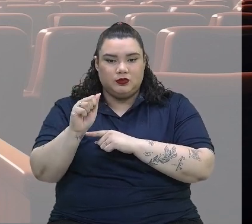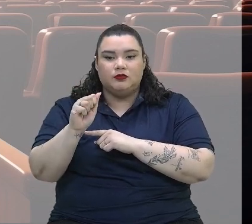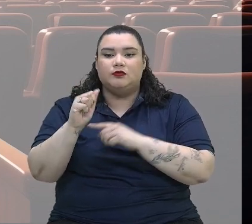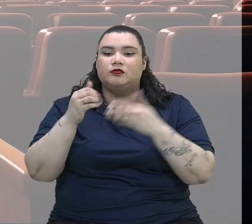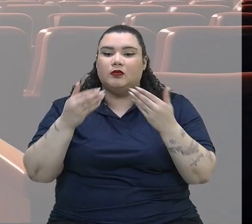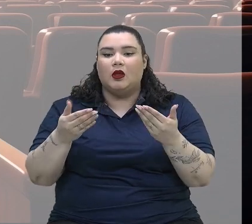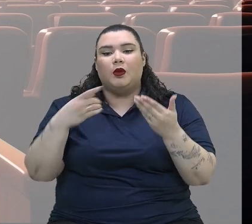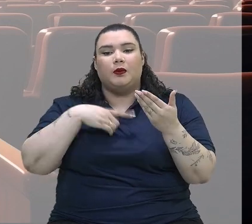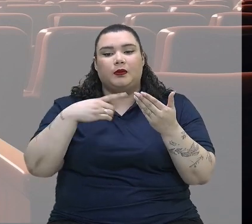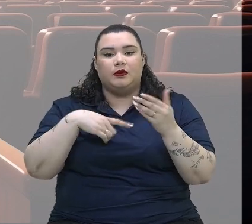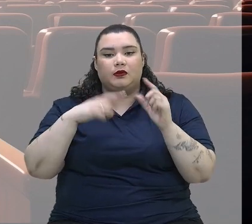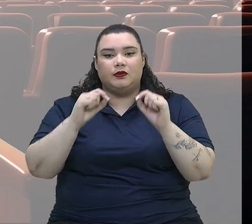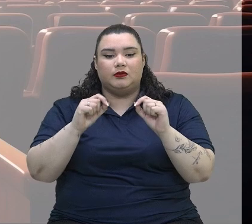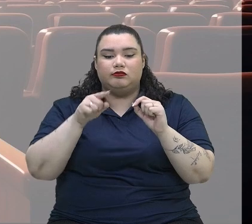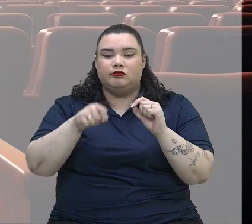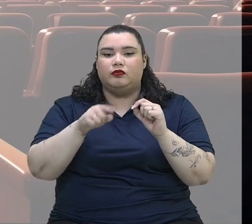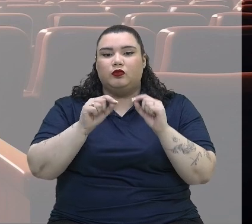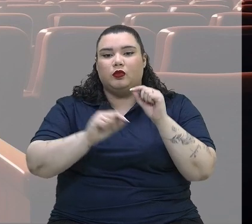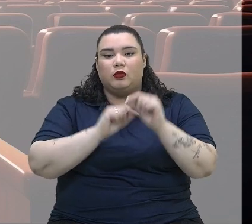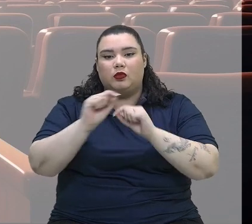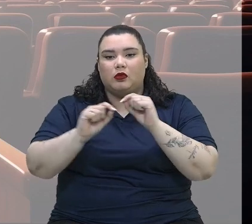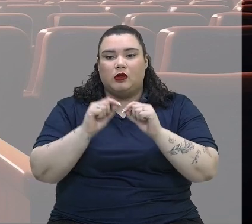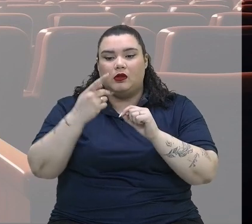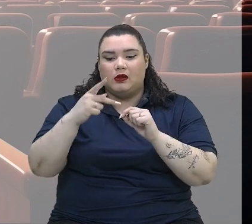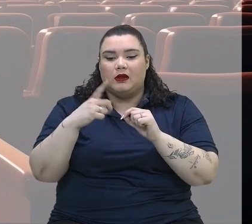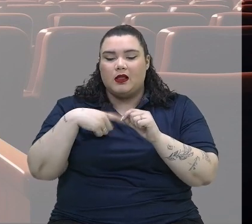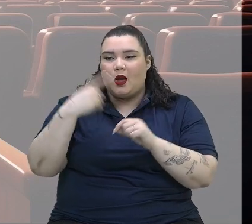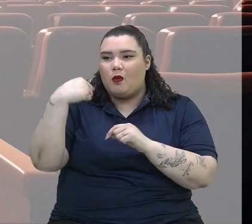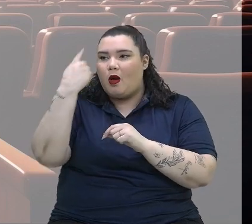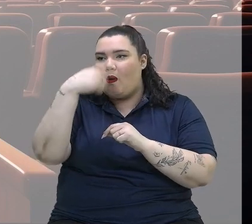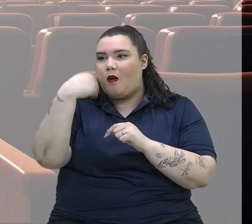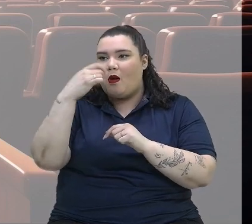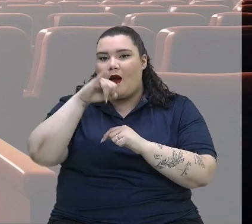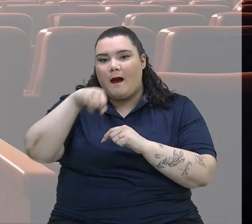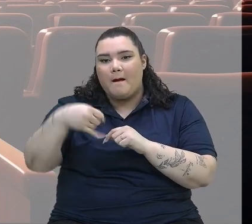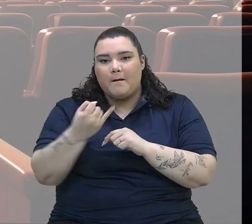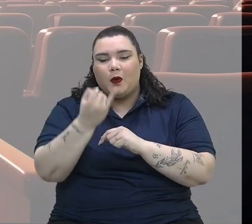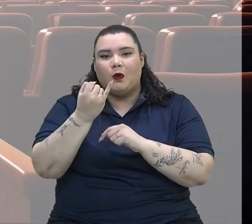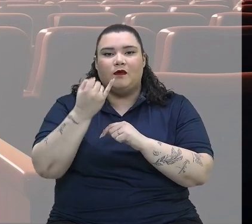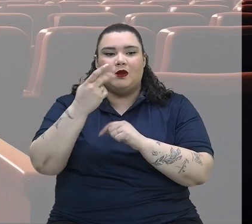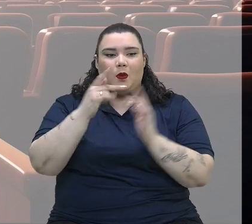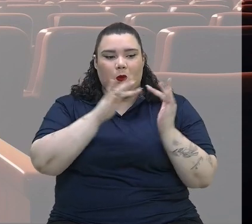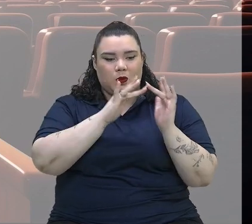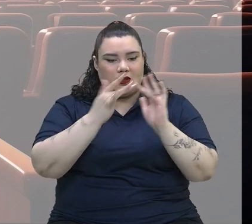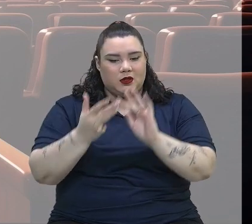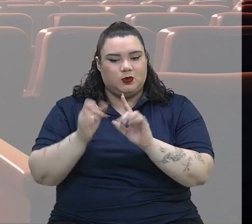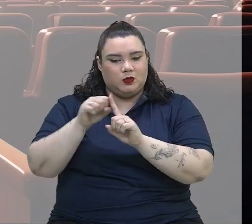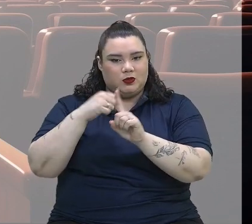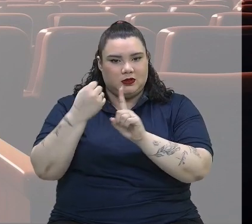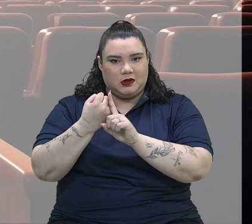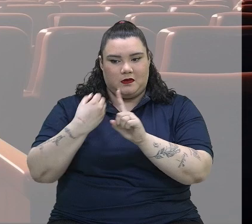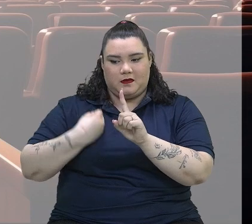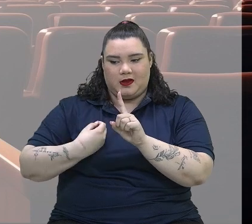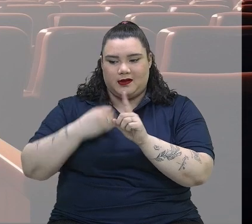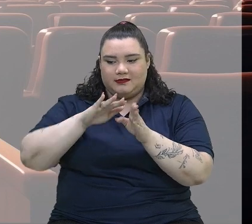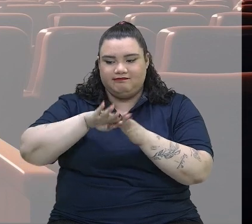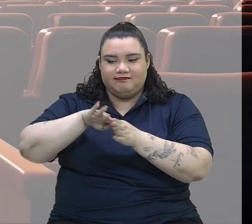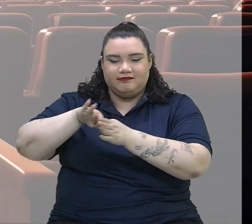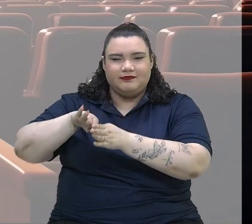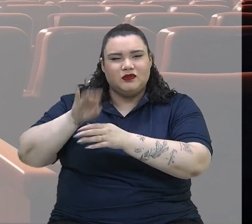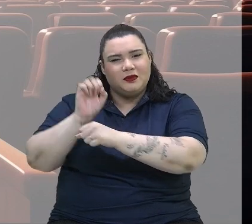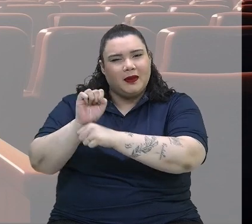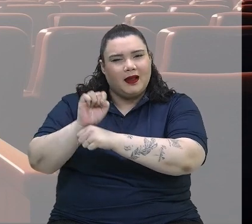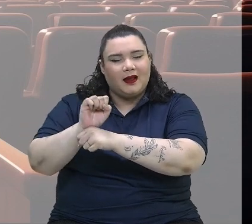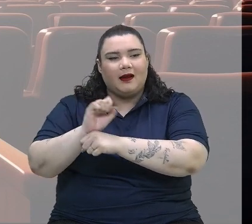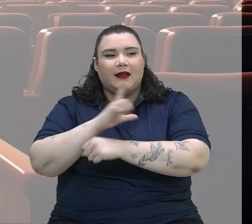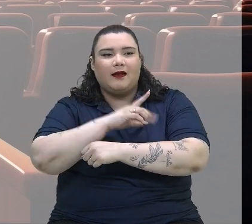se descola da sua realidade, do seu contexto social e fica envolvido